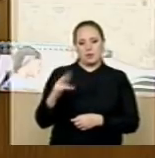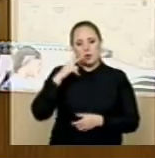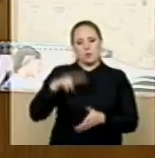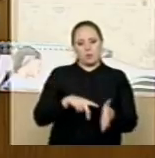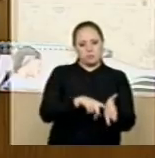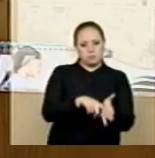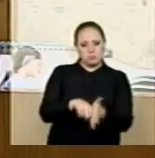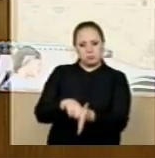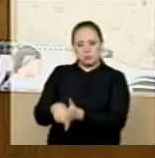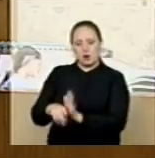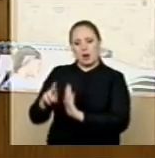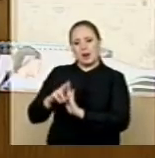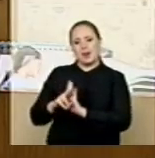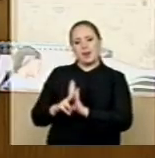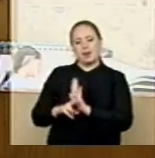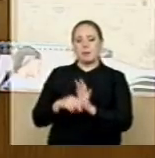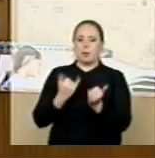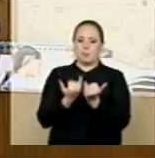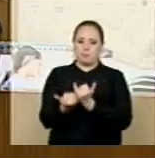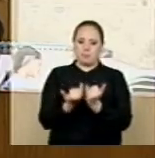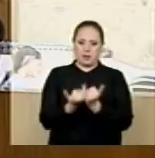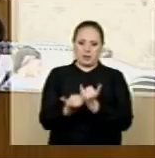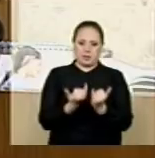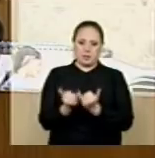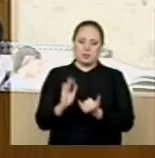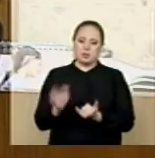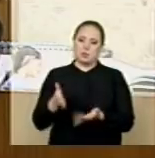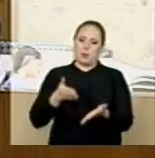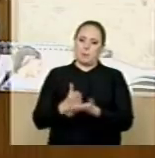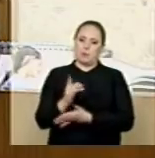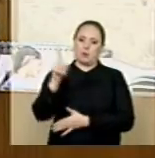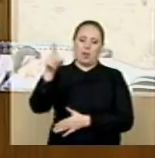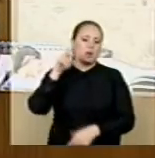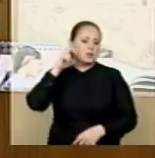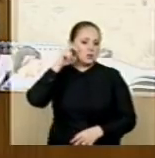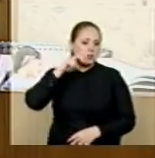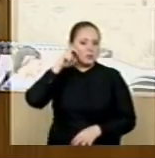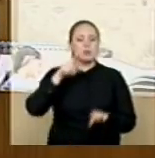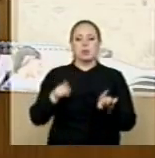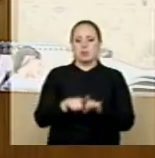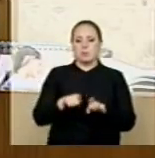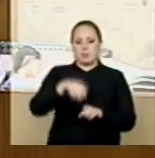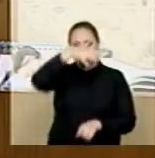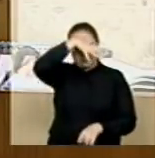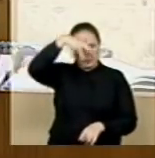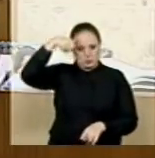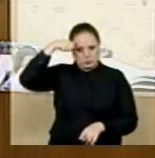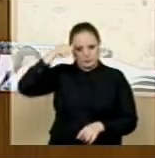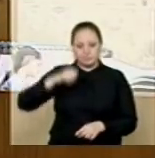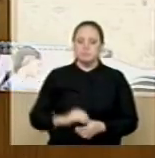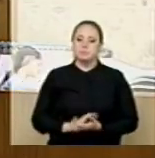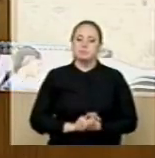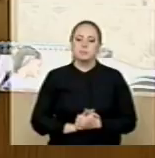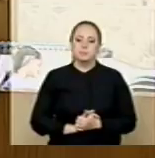examinará normas semelhantes aprovadas no Rio Grande do Norte e no Mato Grosso.